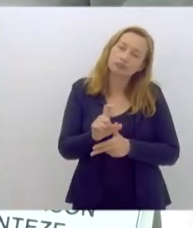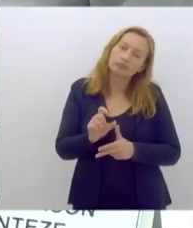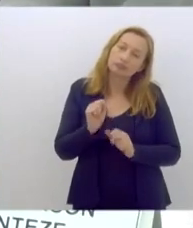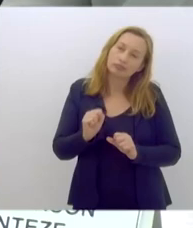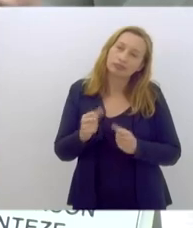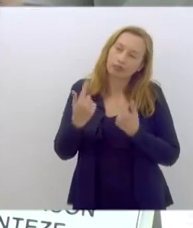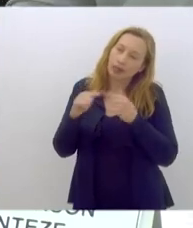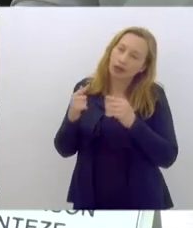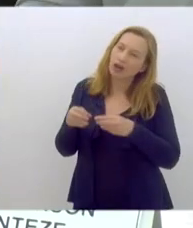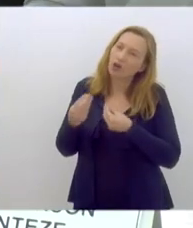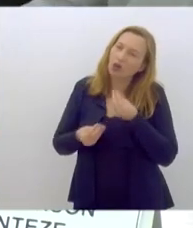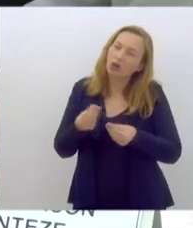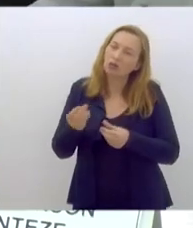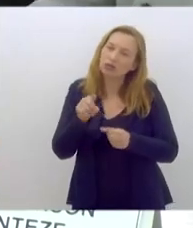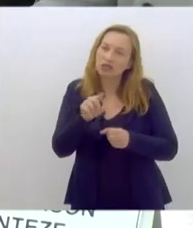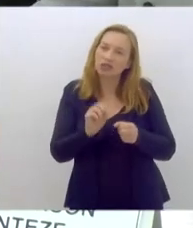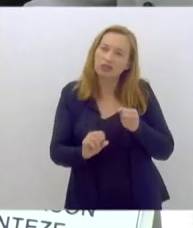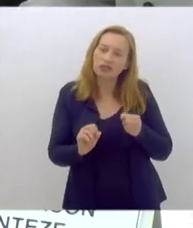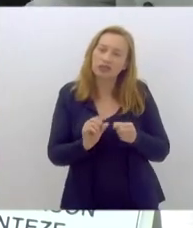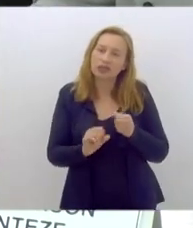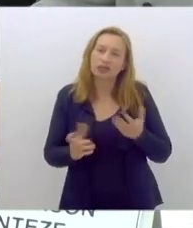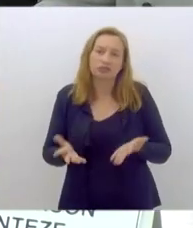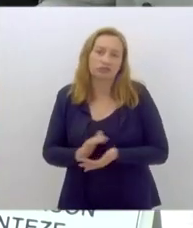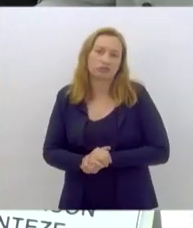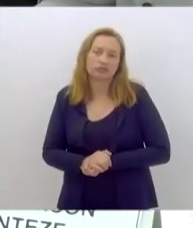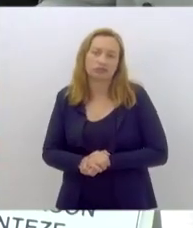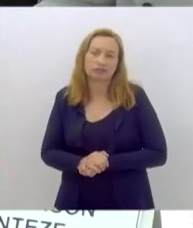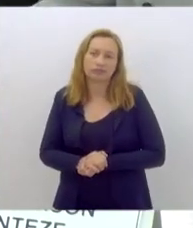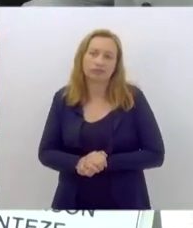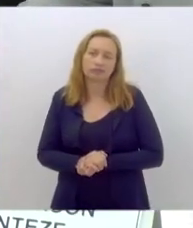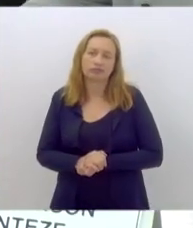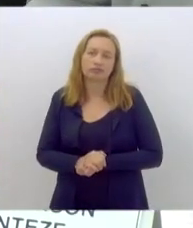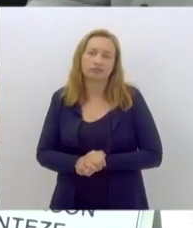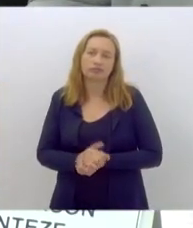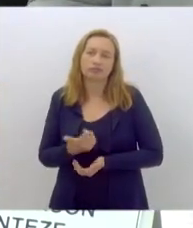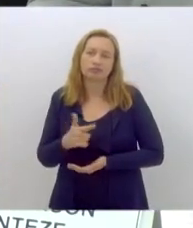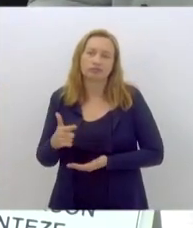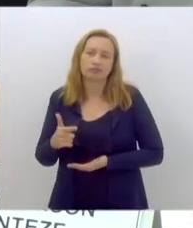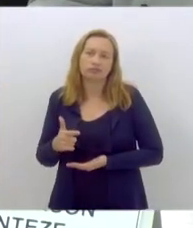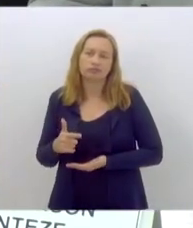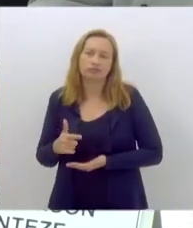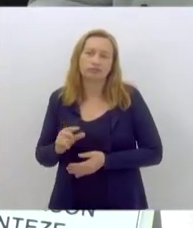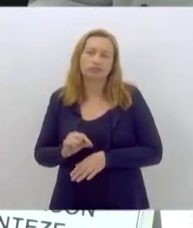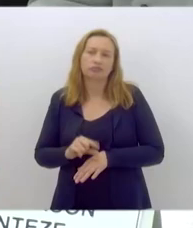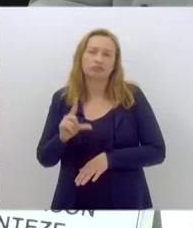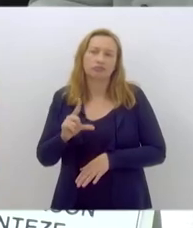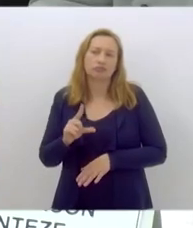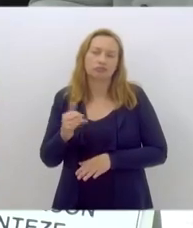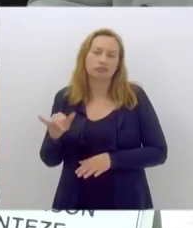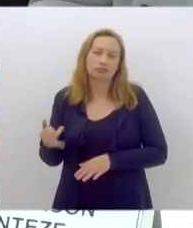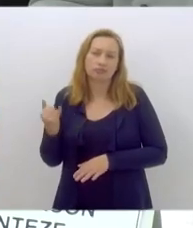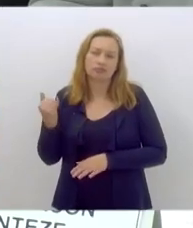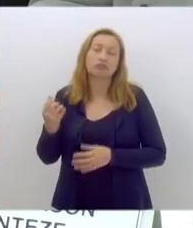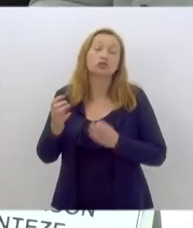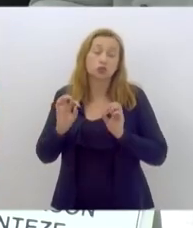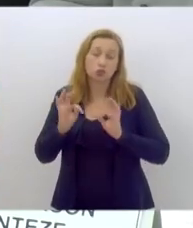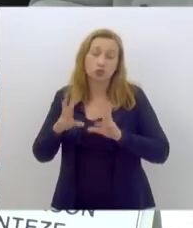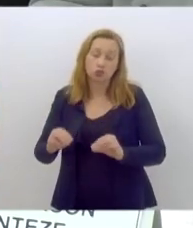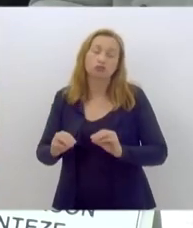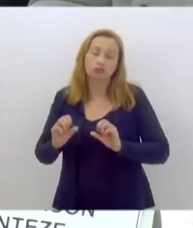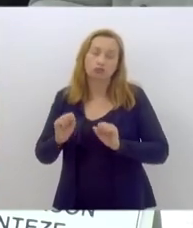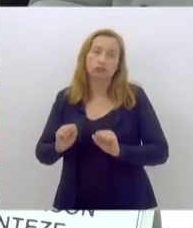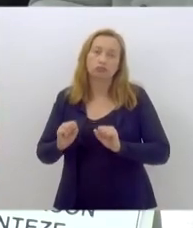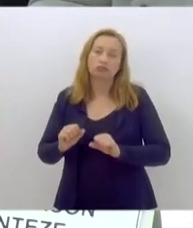questionado Ah mas como é que você tá fazendo isso se você não tem um aumento por exemplo tem inflação tem tudo isso que você poderia ter